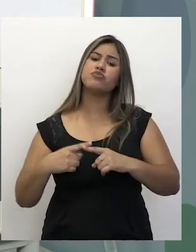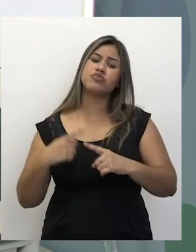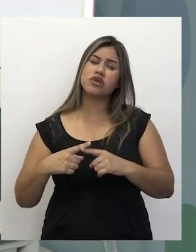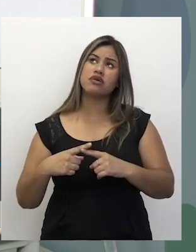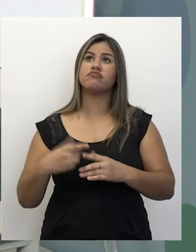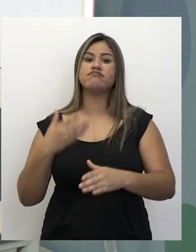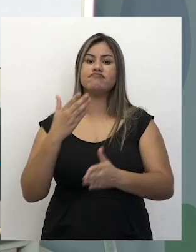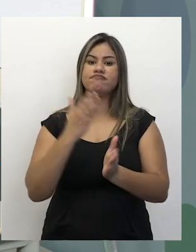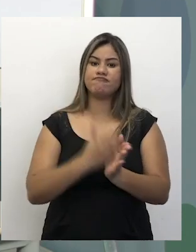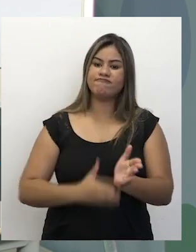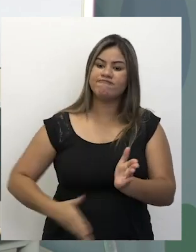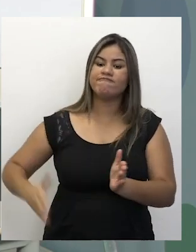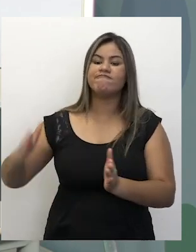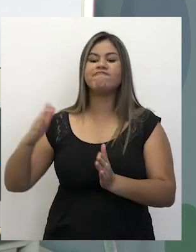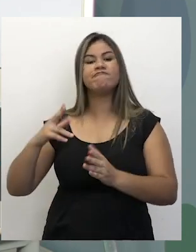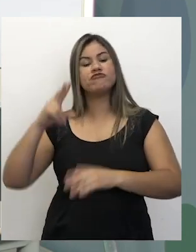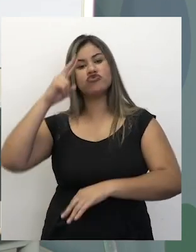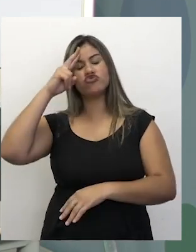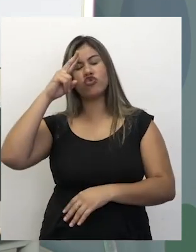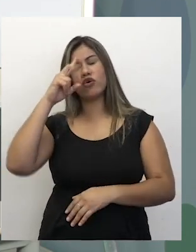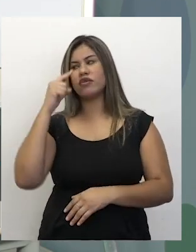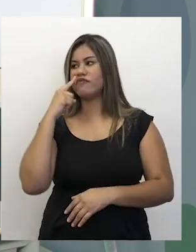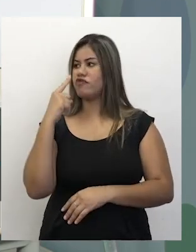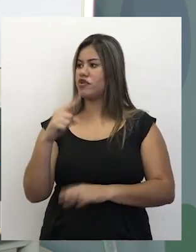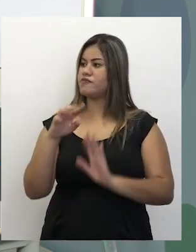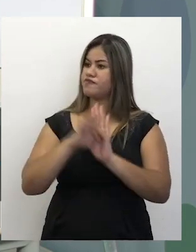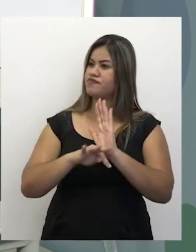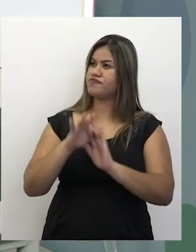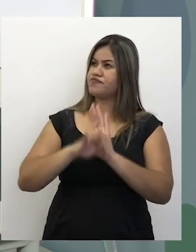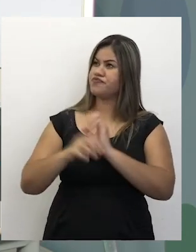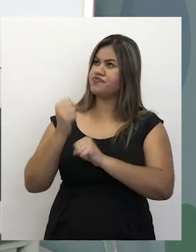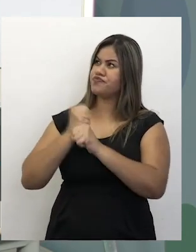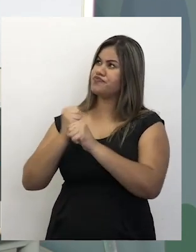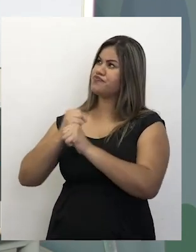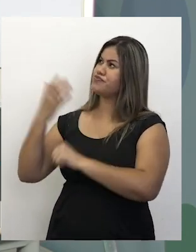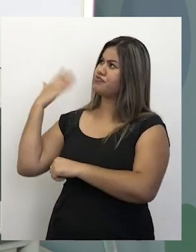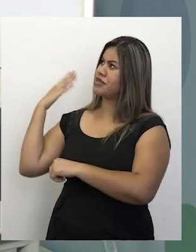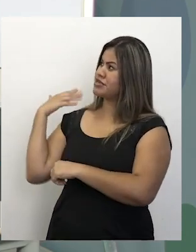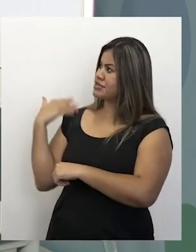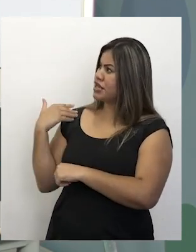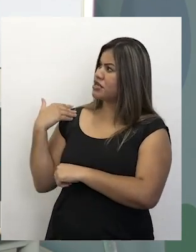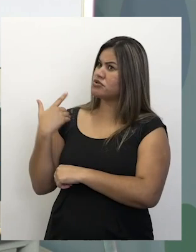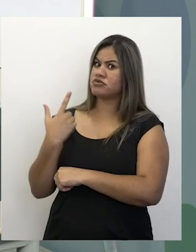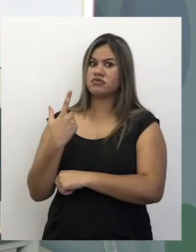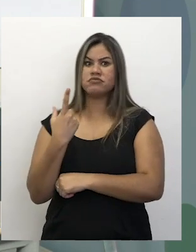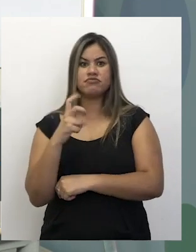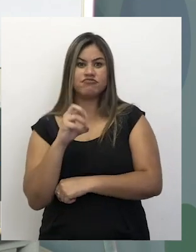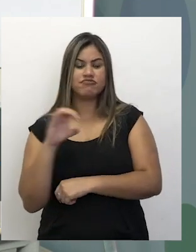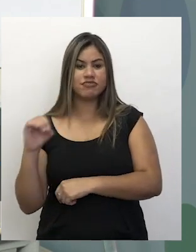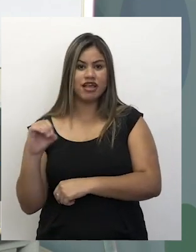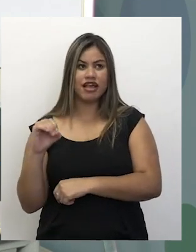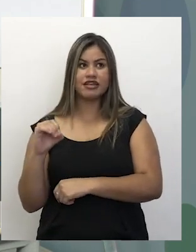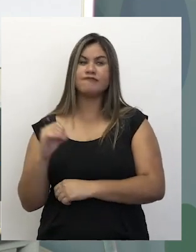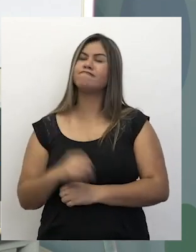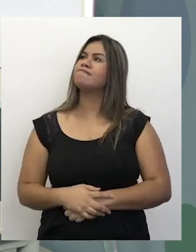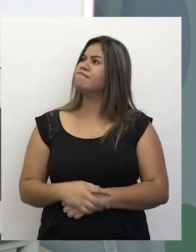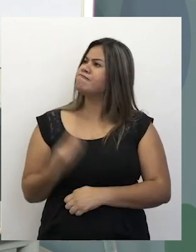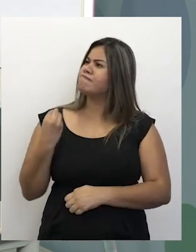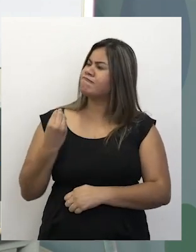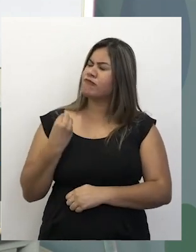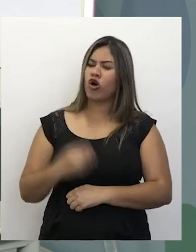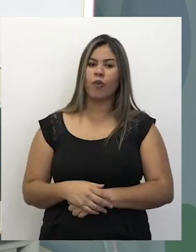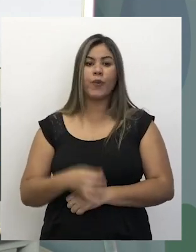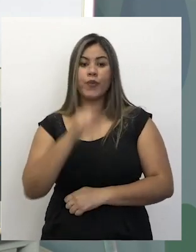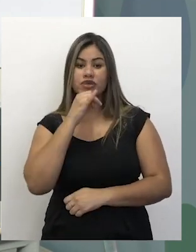olha como é que eu leio um texto escrito em 1500 por Camões esse texto que nós vamos agora foi